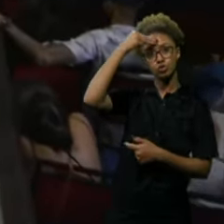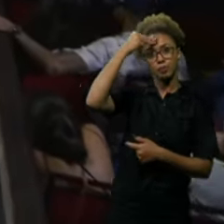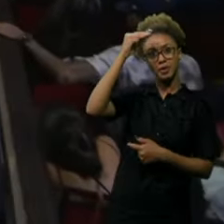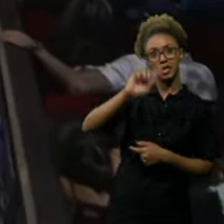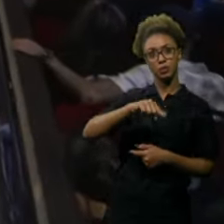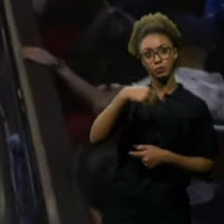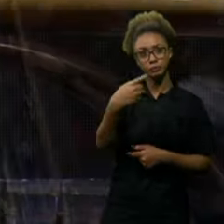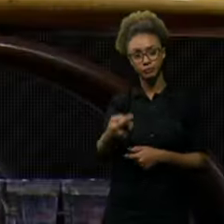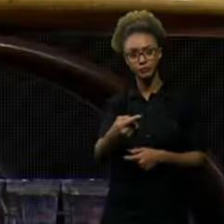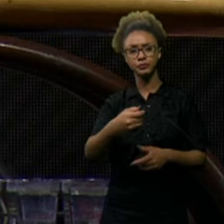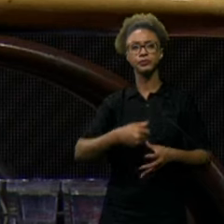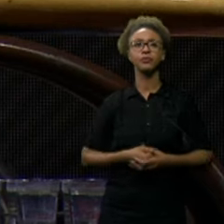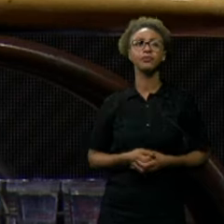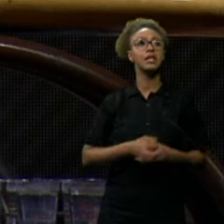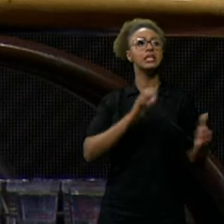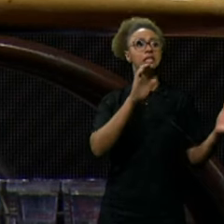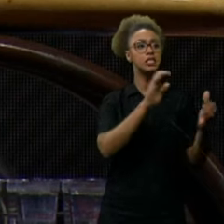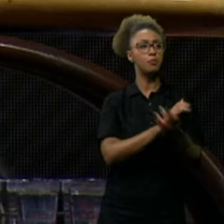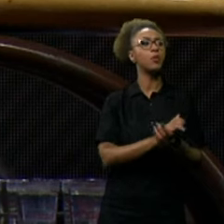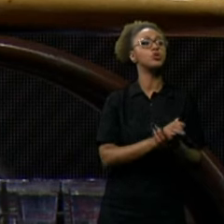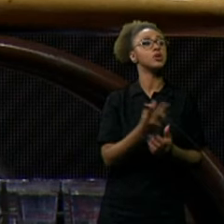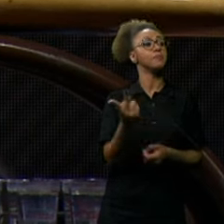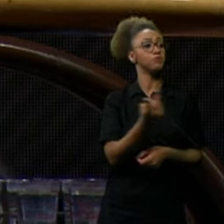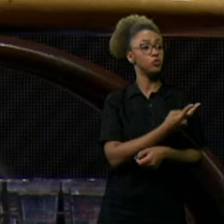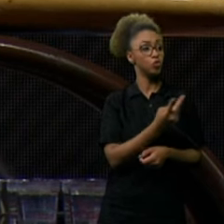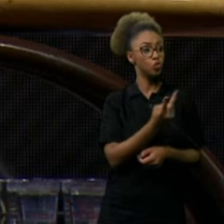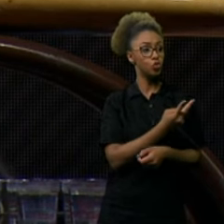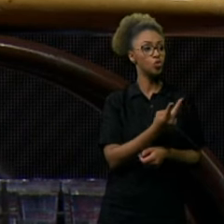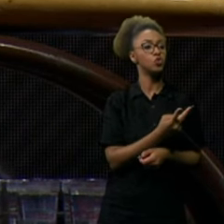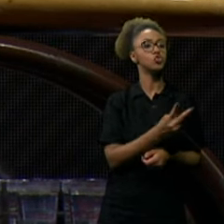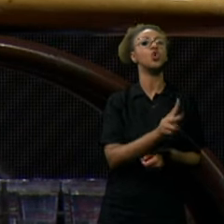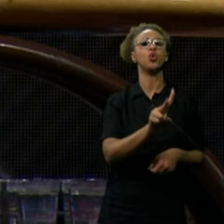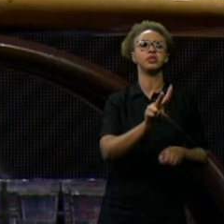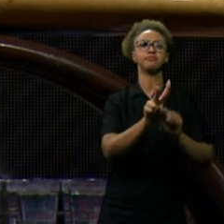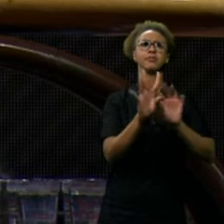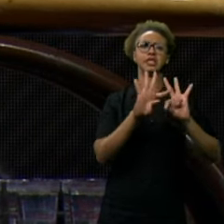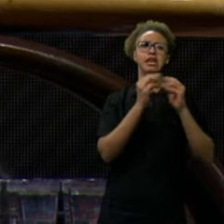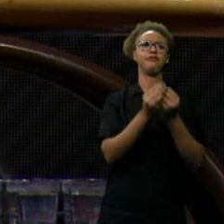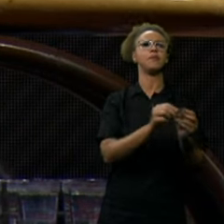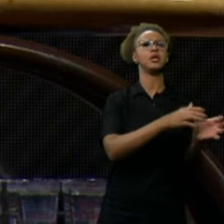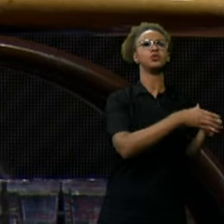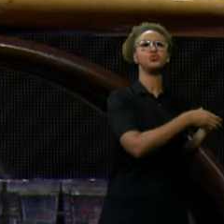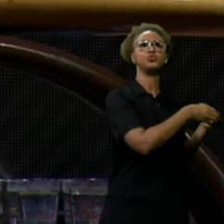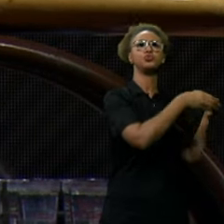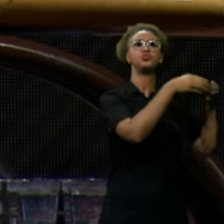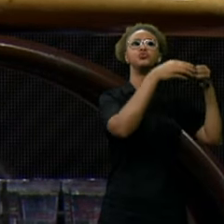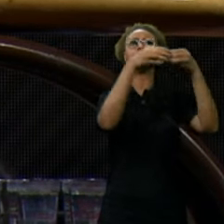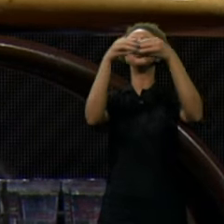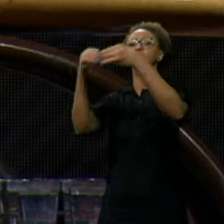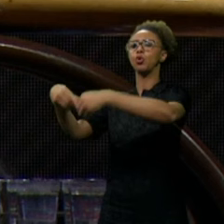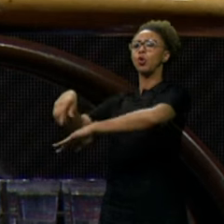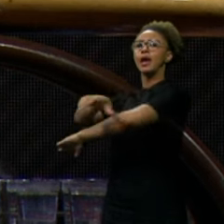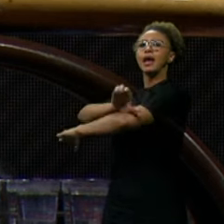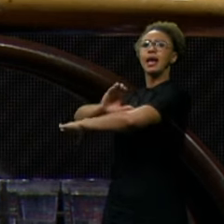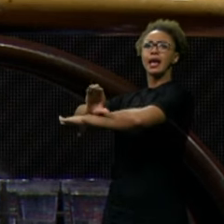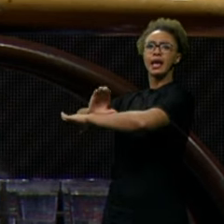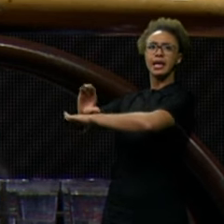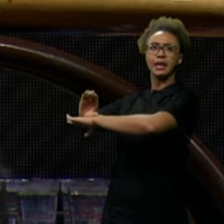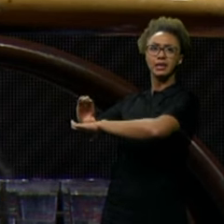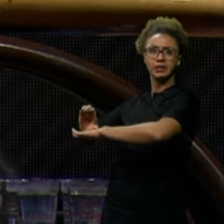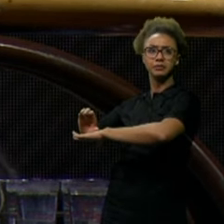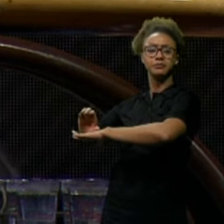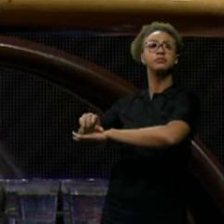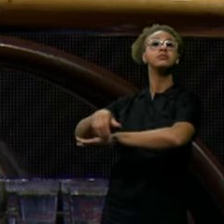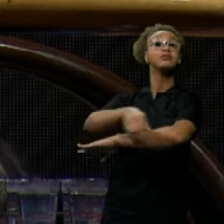nora mulher de seu filho Abrão e saiu com eles da terra de ur dos caldeus para ir à Terra de Canaã completa aí para mim por favor